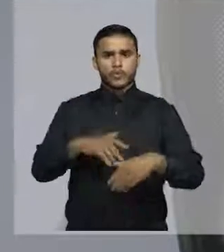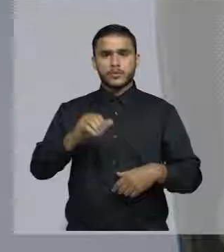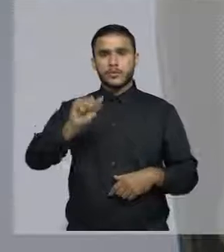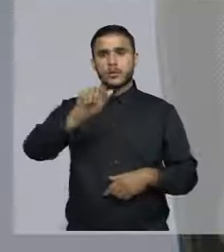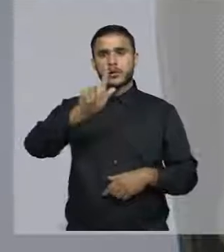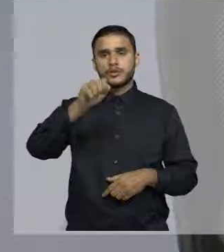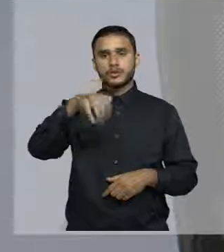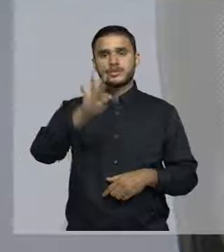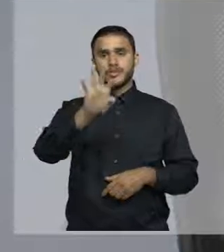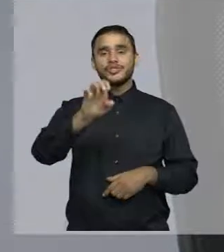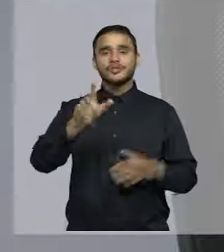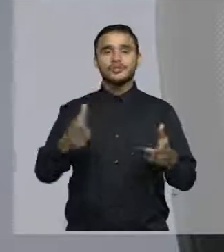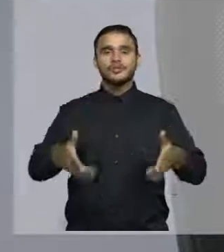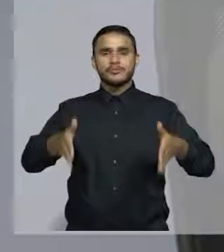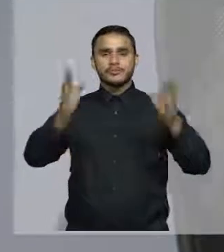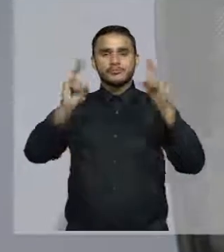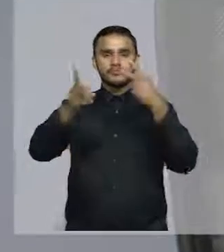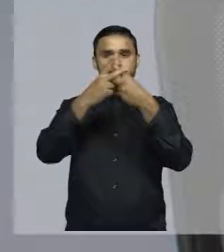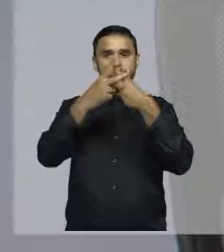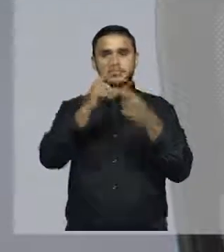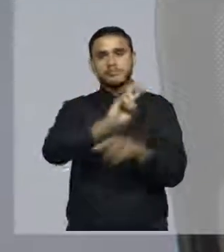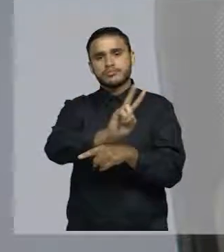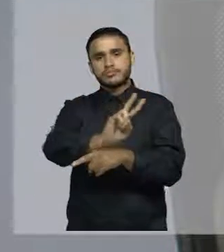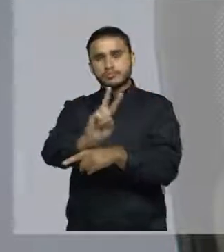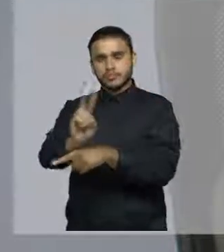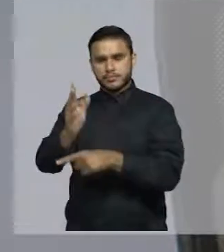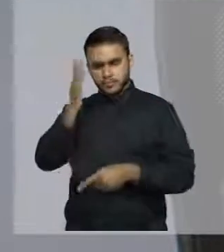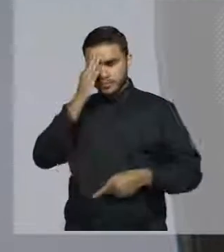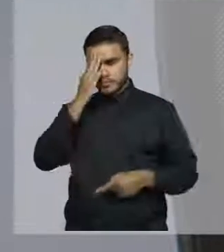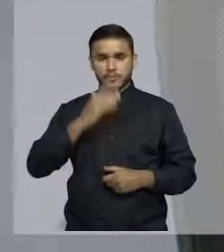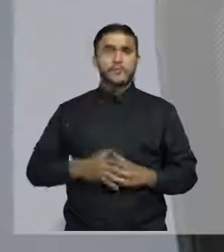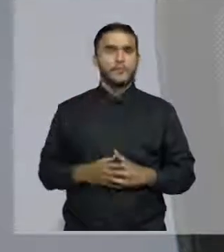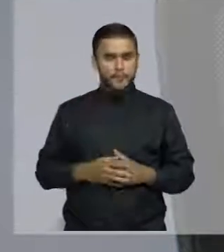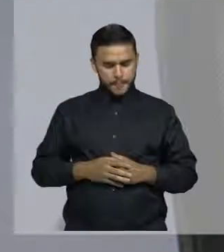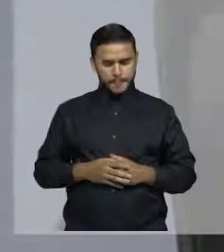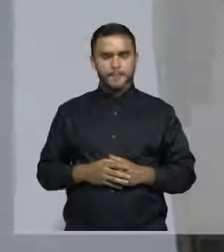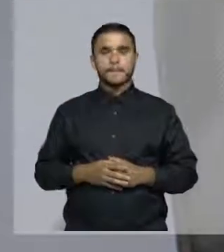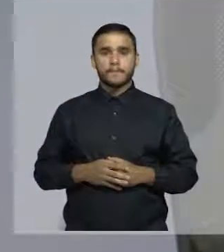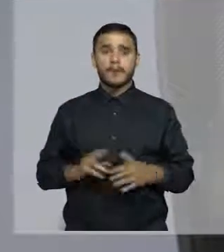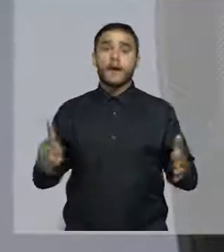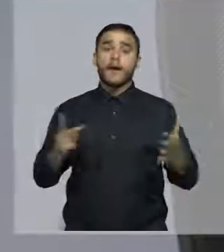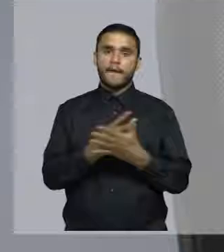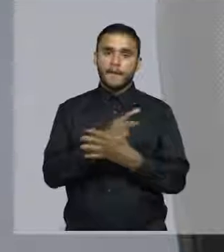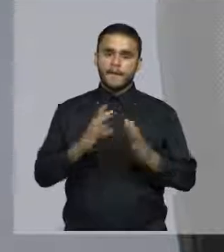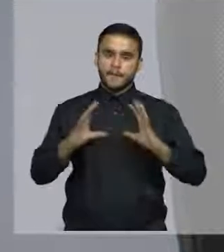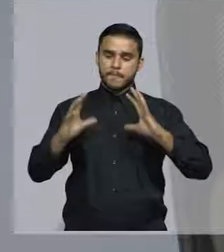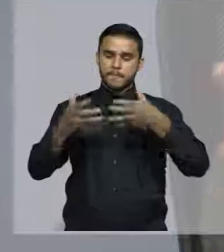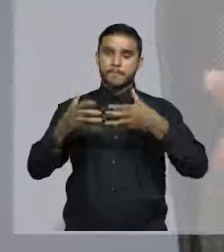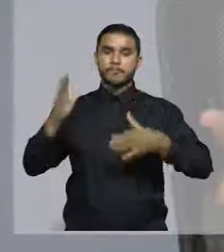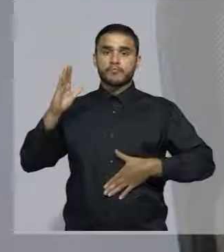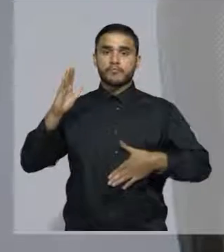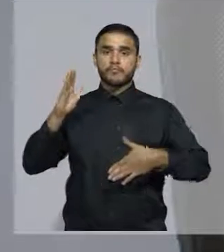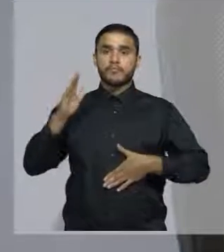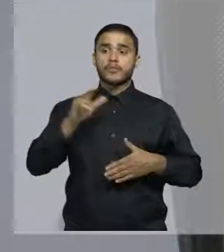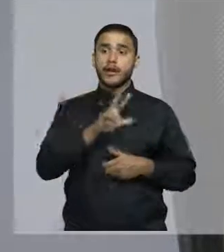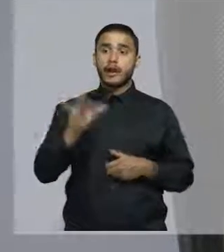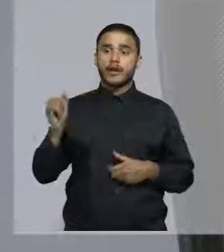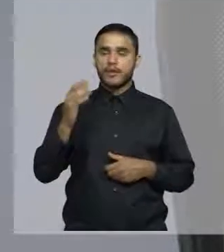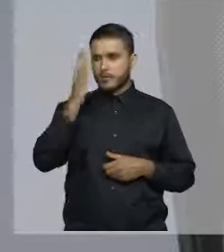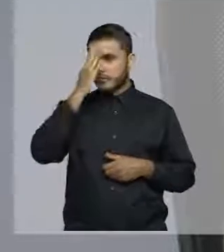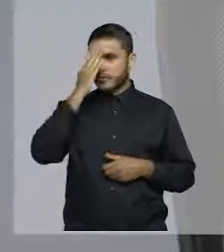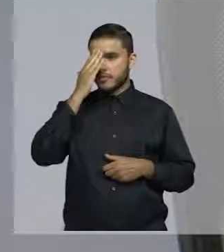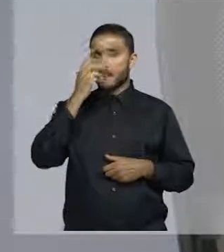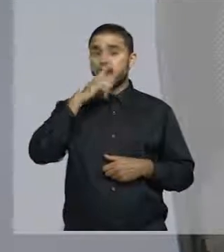agente prisional, e foi uma loucura, porque as facções tinham preparado pessoas para se submeter ao